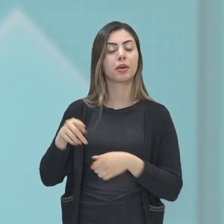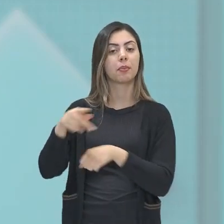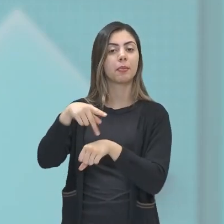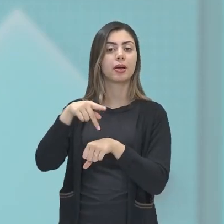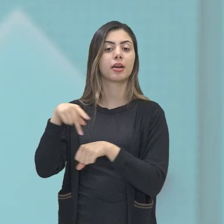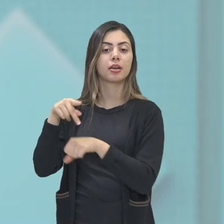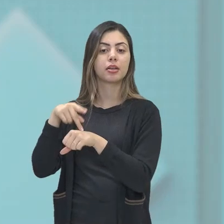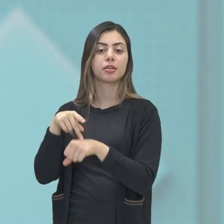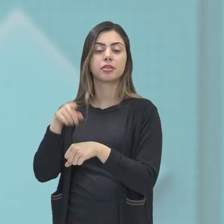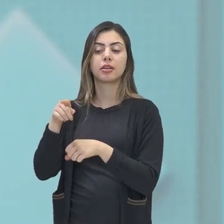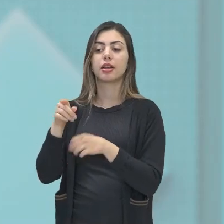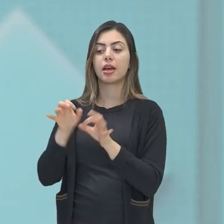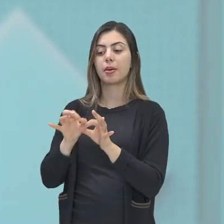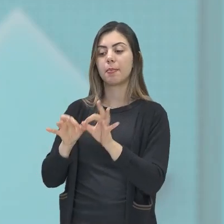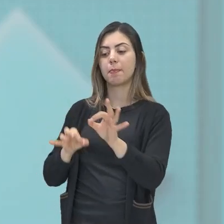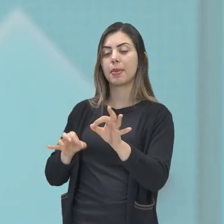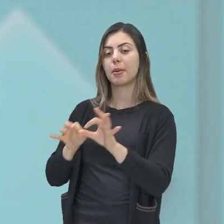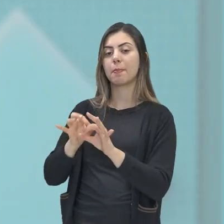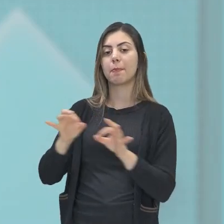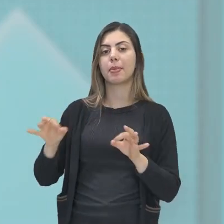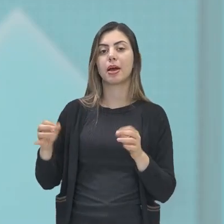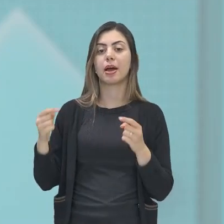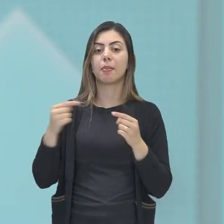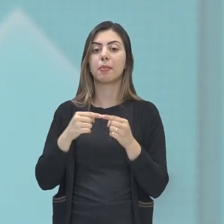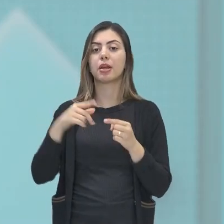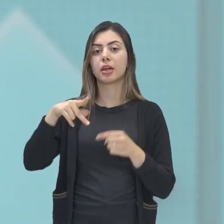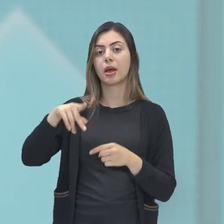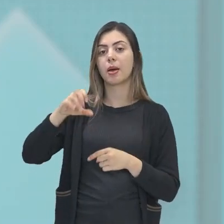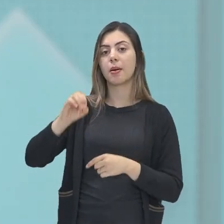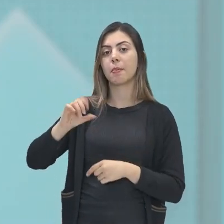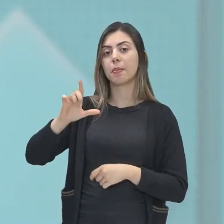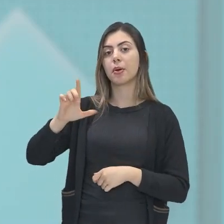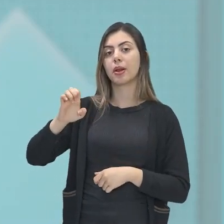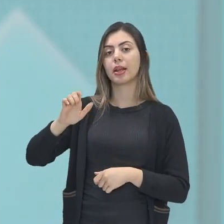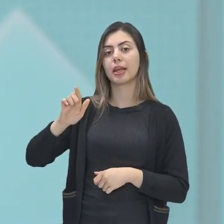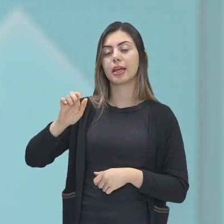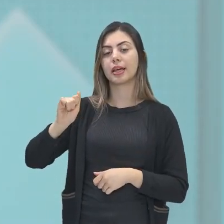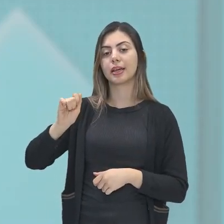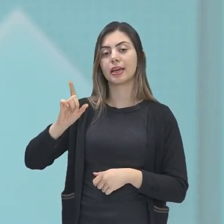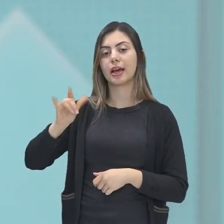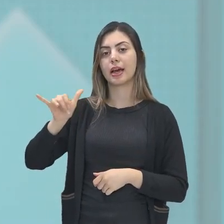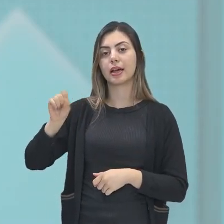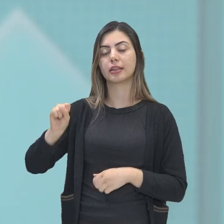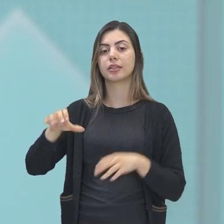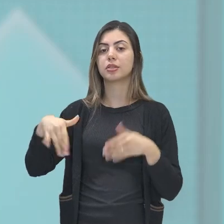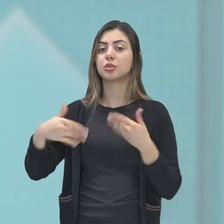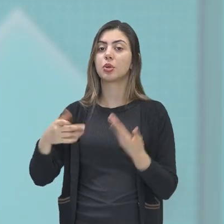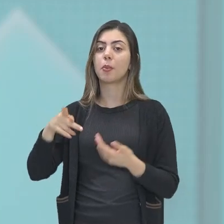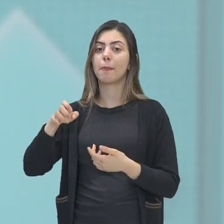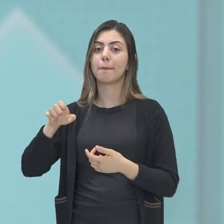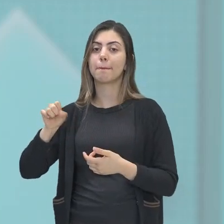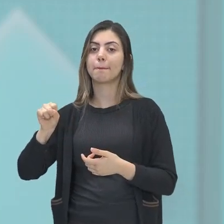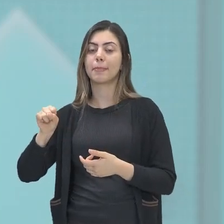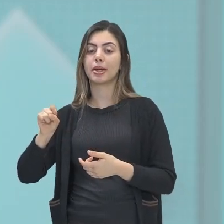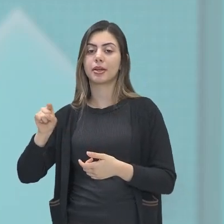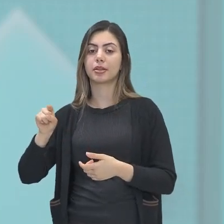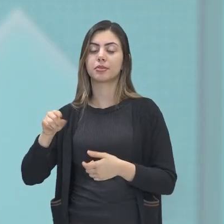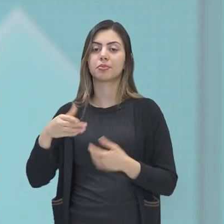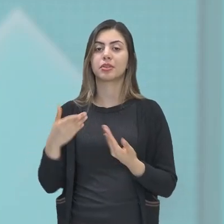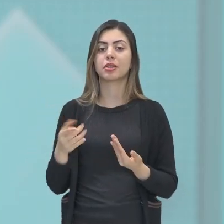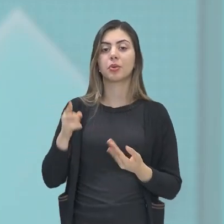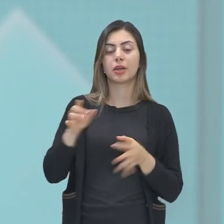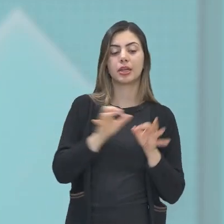as medidas são em polegadas, né? Ou então em pés, né? Eles não utilizam com frequência as medidas que a gente usa